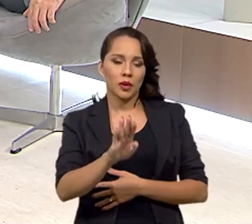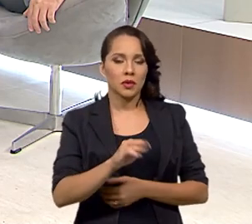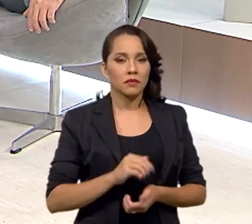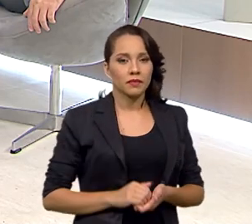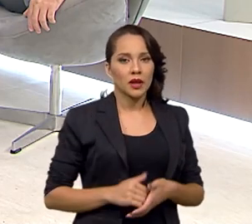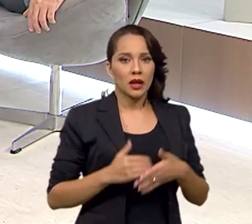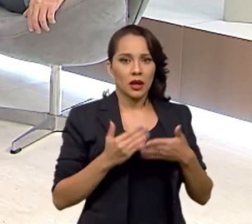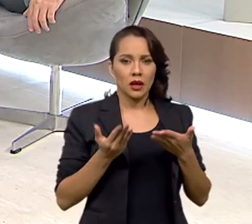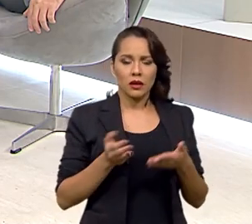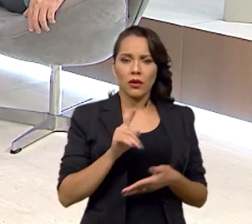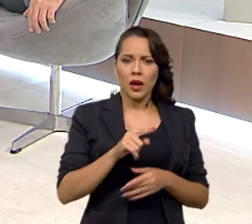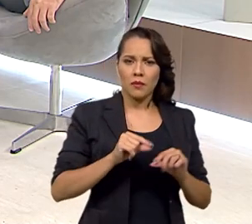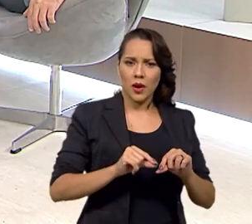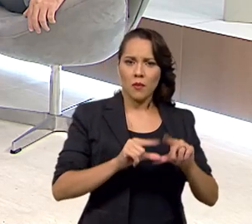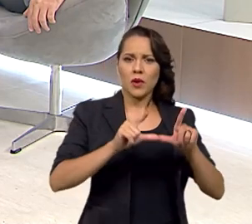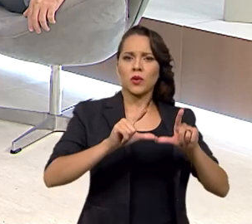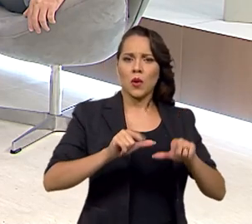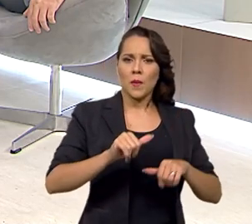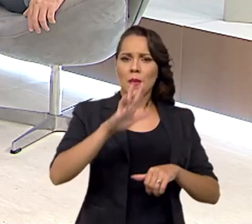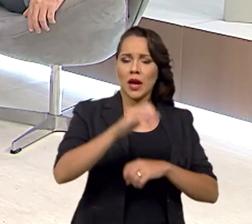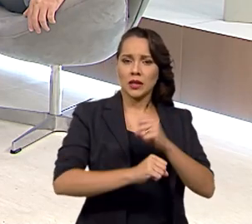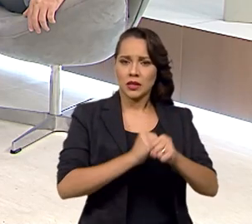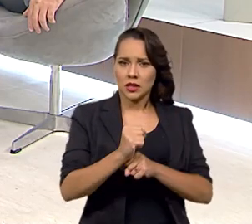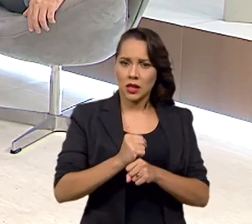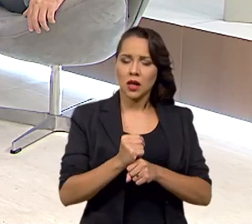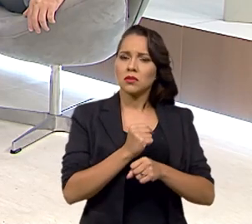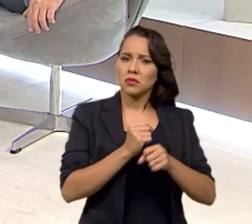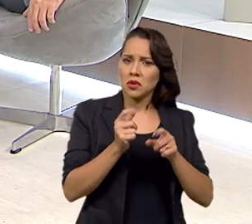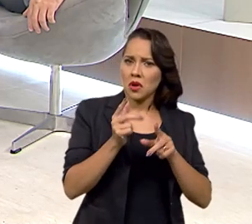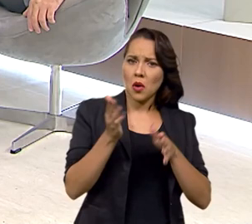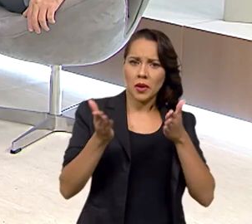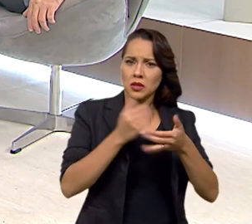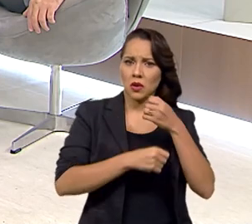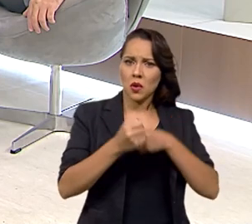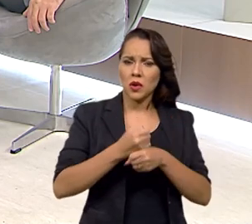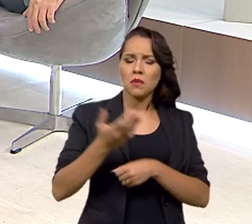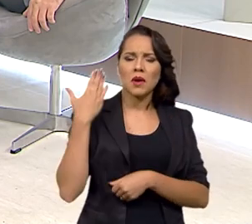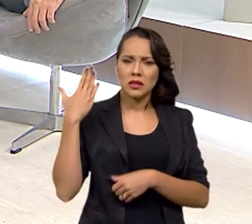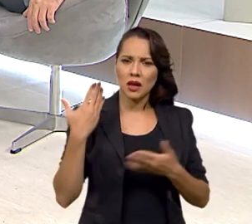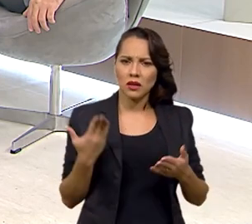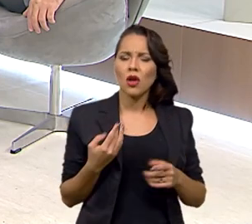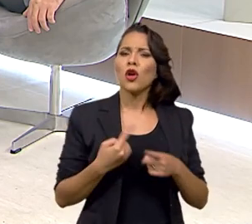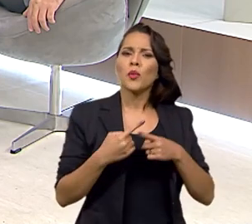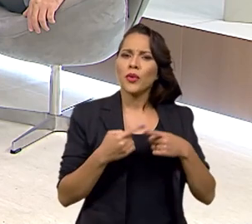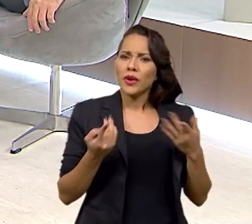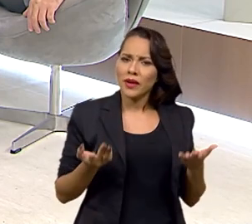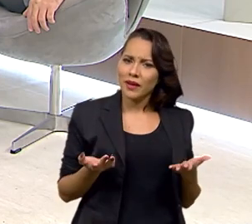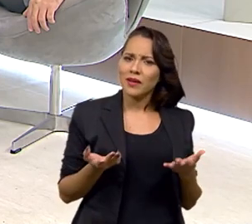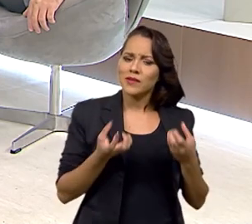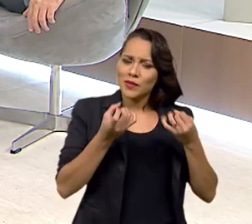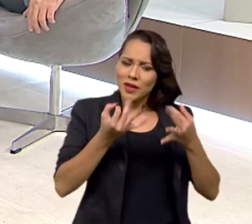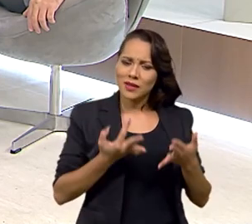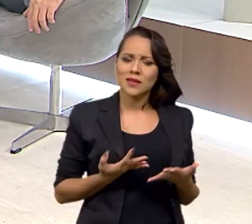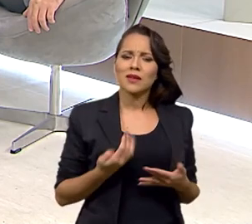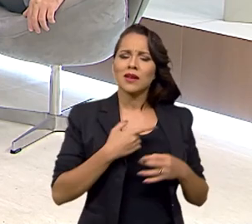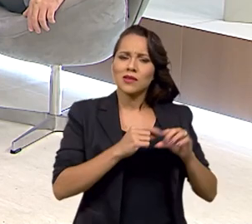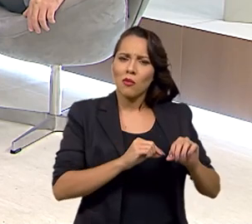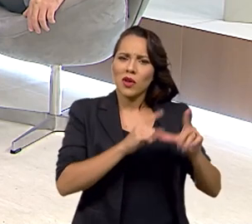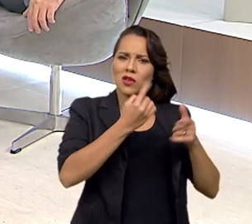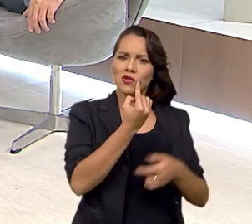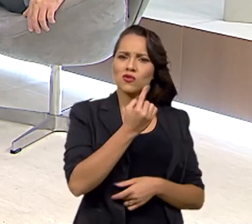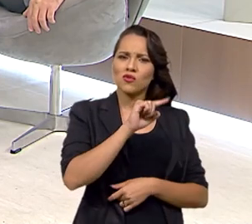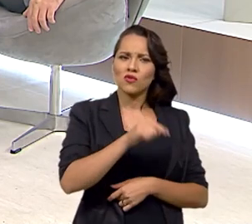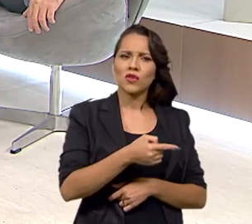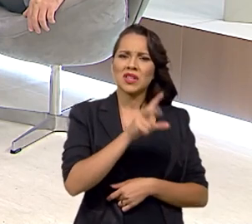seria a grosso modo para crescermos mais esse ano do que no ano passado ao alguma explicação Econômica para esse crescimento